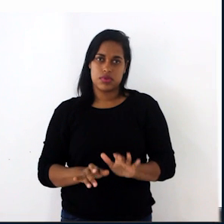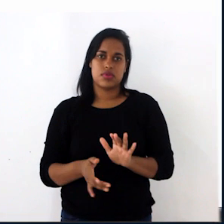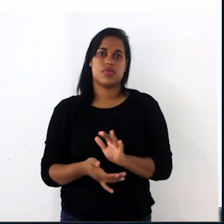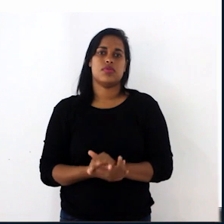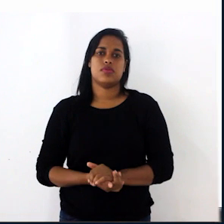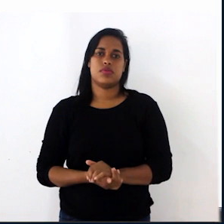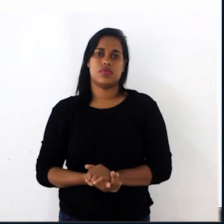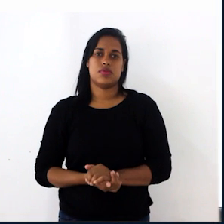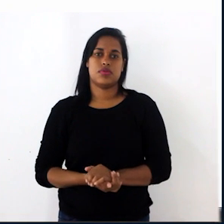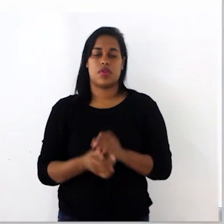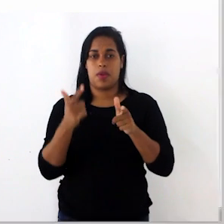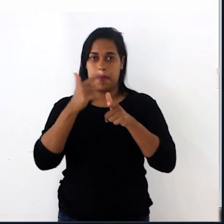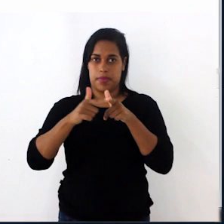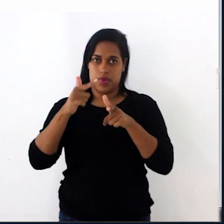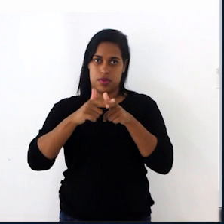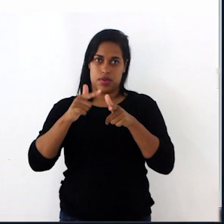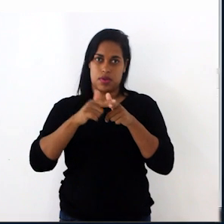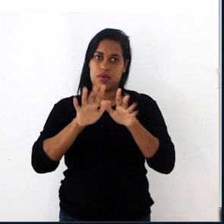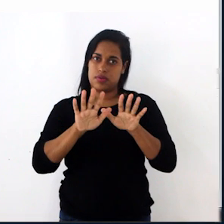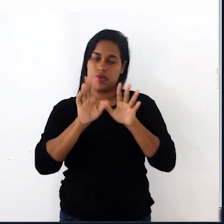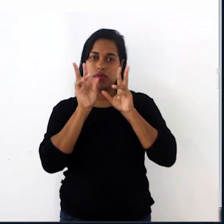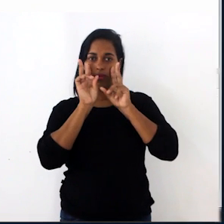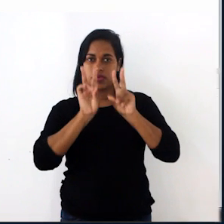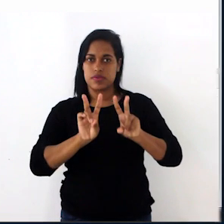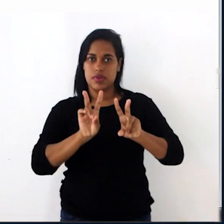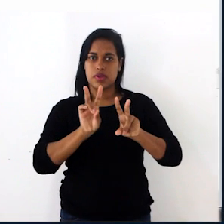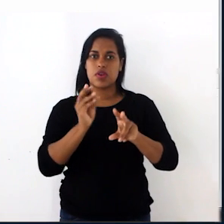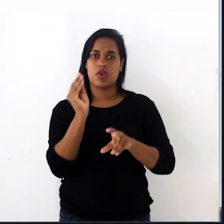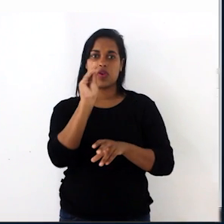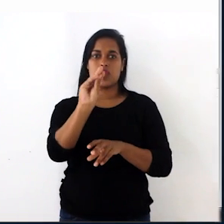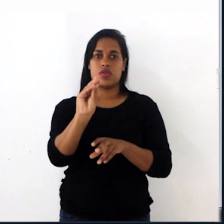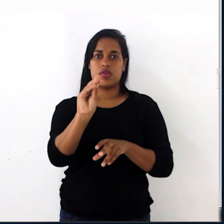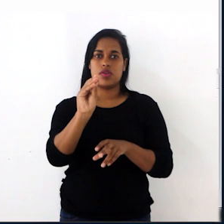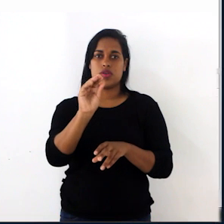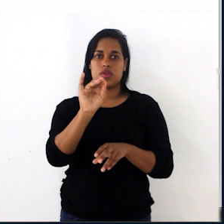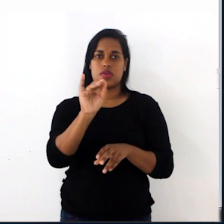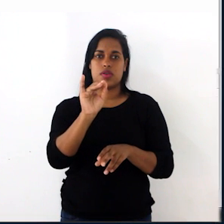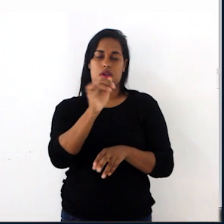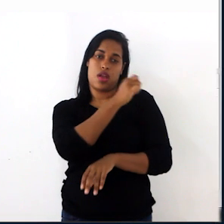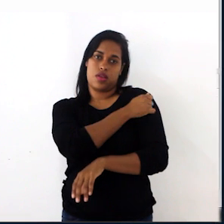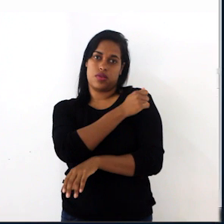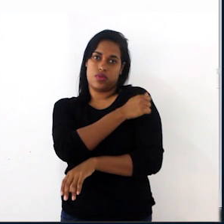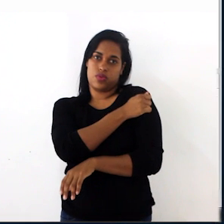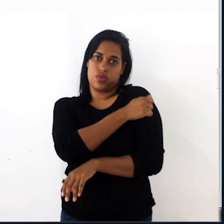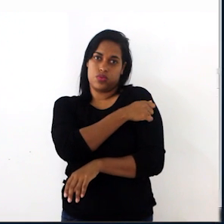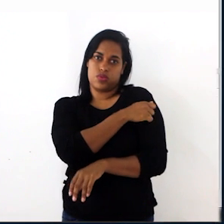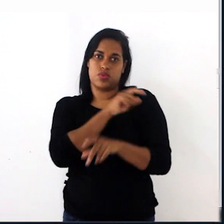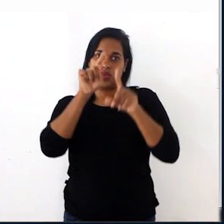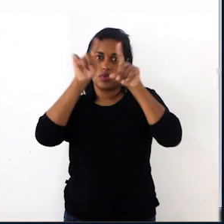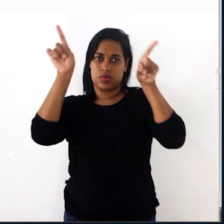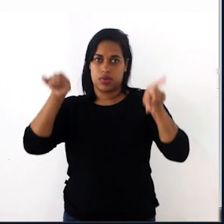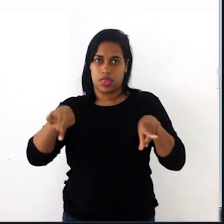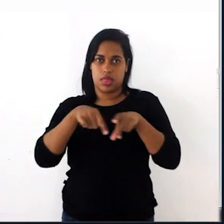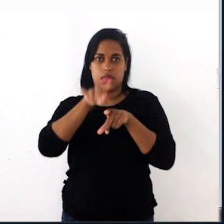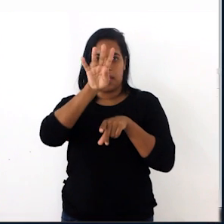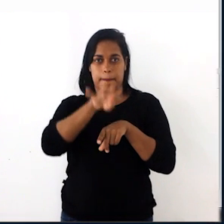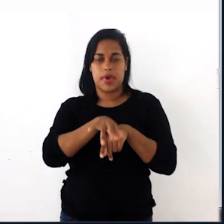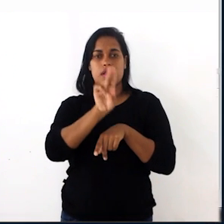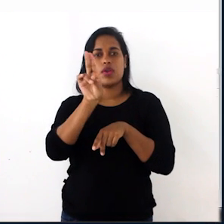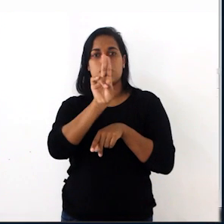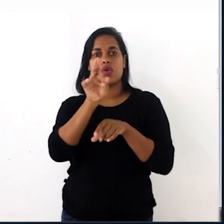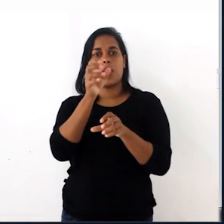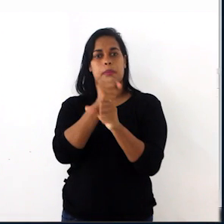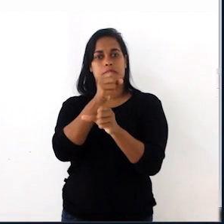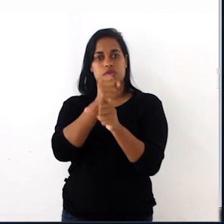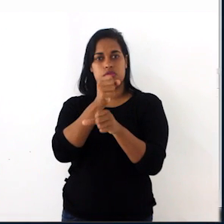Deu um problema. Então vamos aqui, vamos colocar insert into aluno, que é o nome da tabela. Nome e